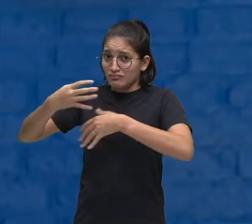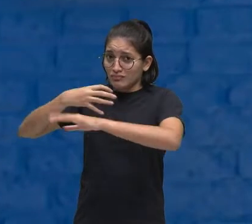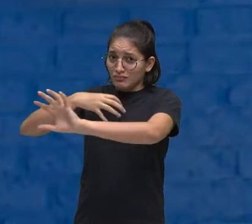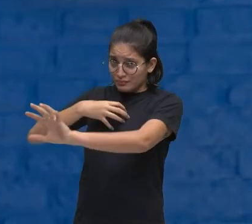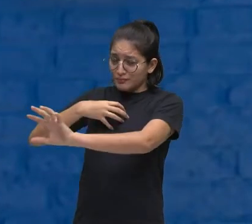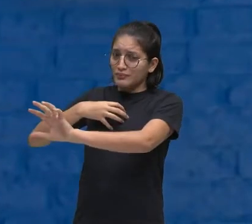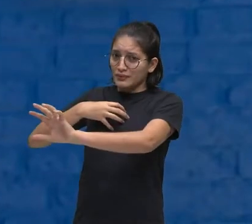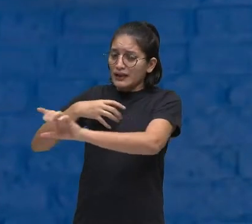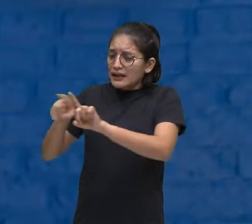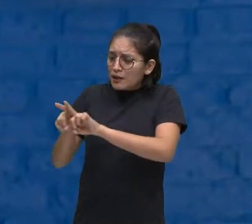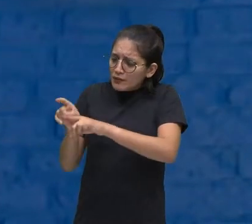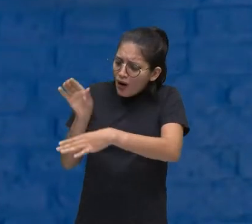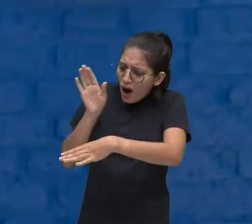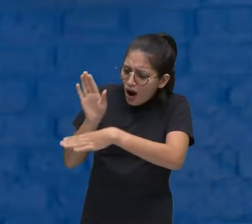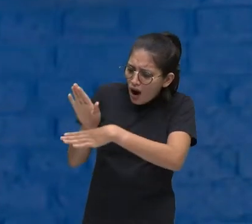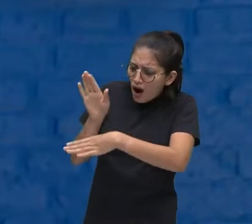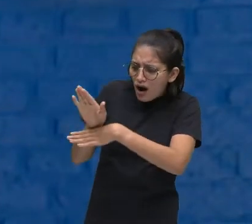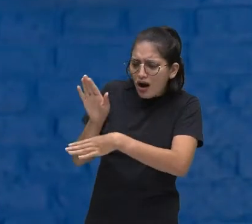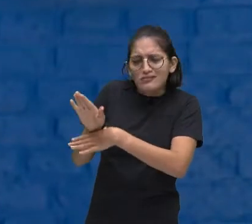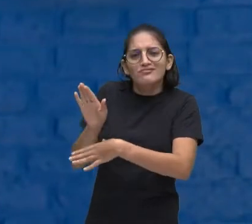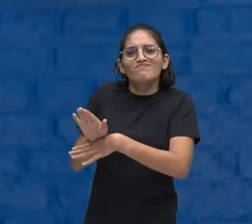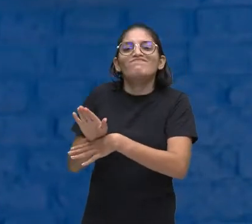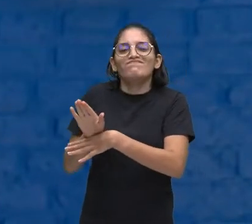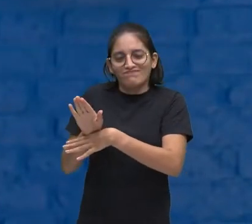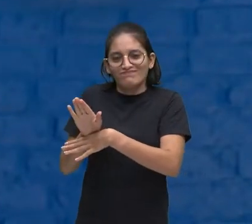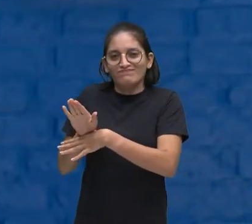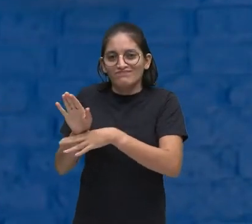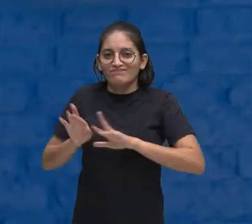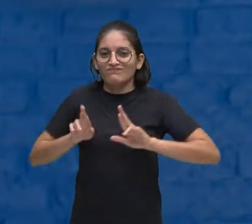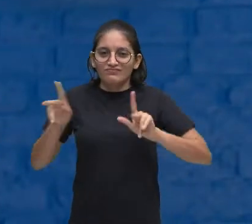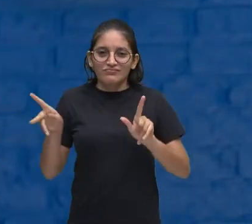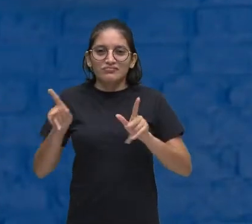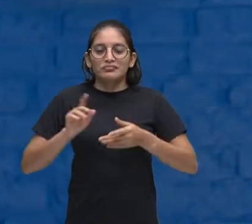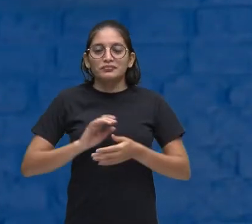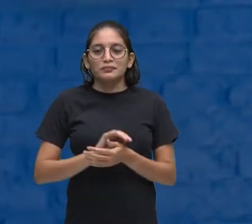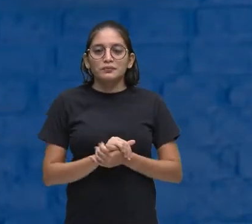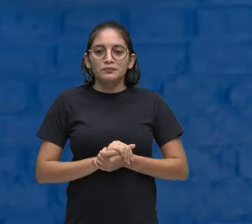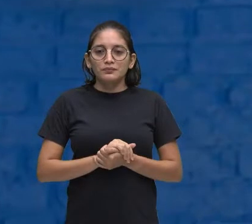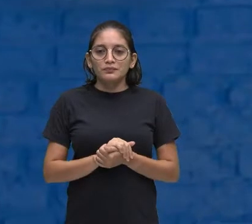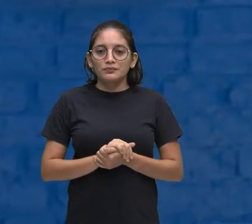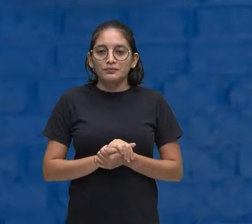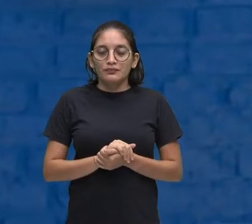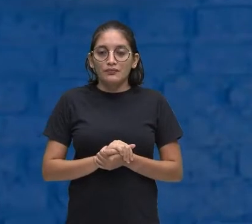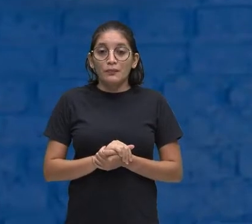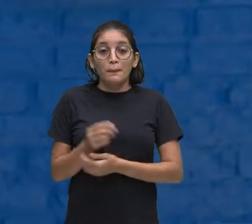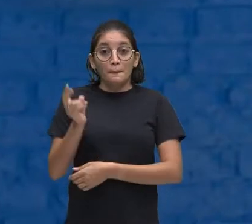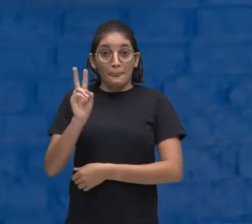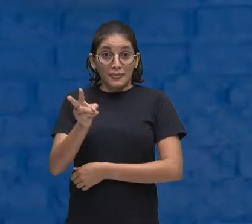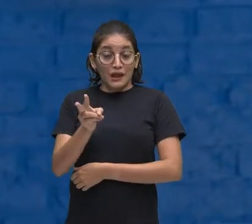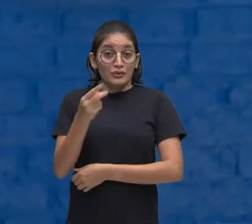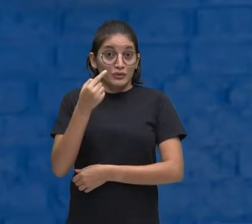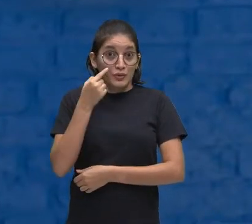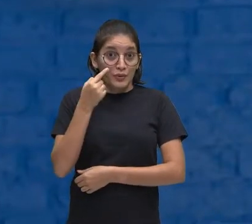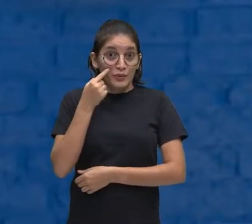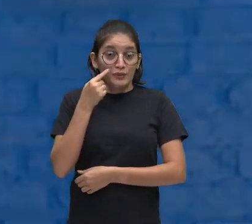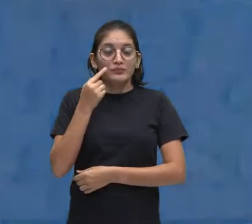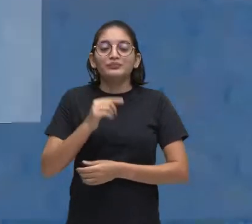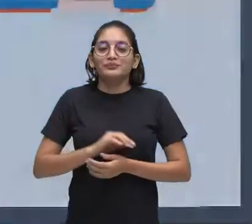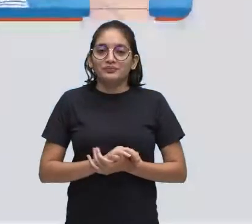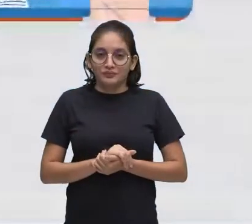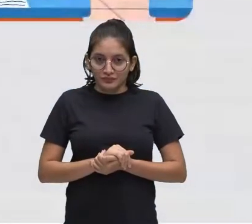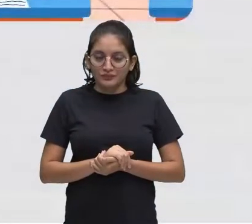a cooperar com o Ricardo de um modo diferente. Vamos lá. Em seguida, olha só,